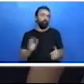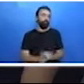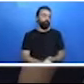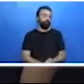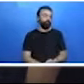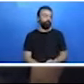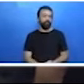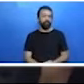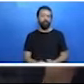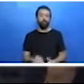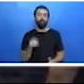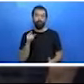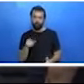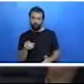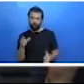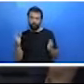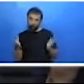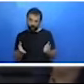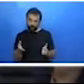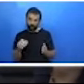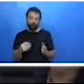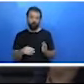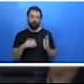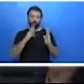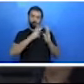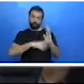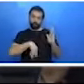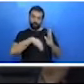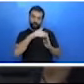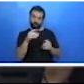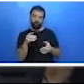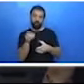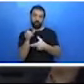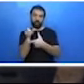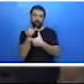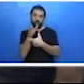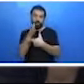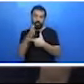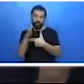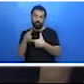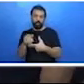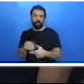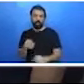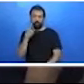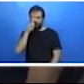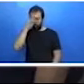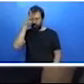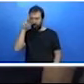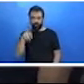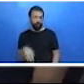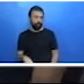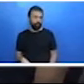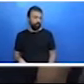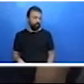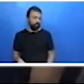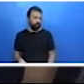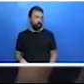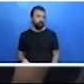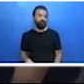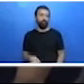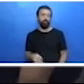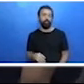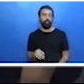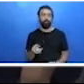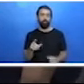as sílabas fortes nas palavras destacadas desses versos. Então, em tudo, não, só nessas que estão